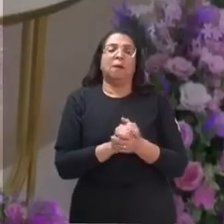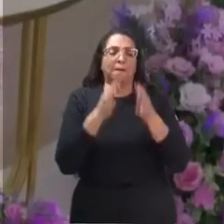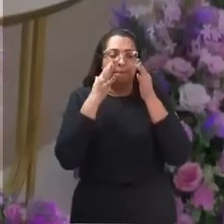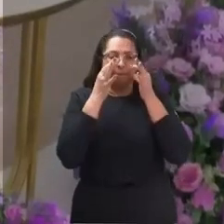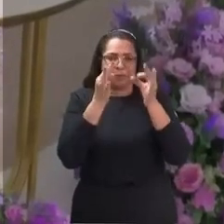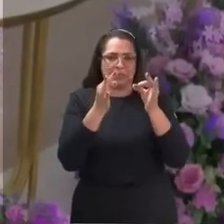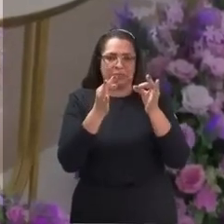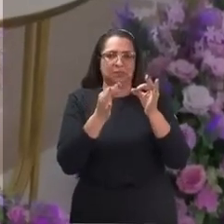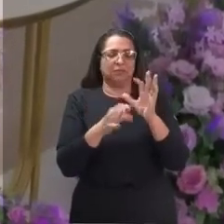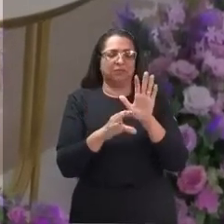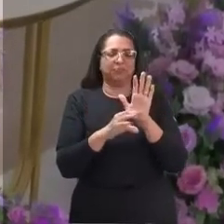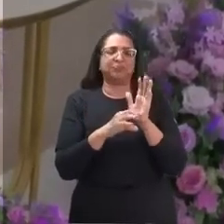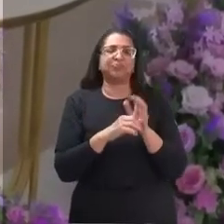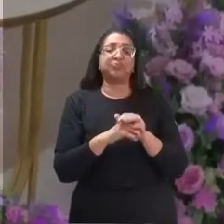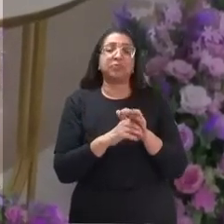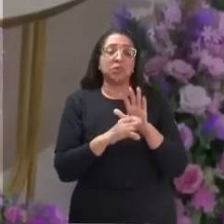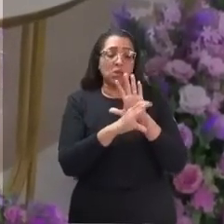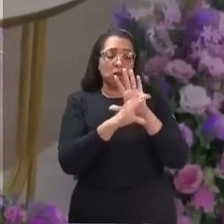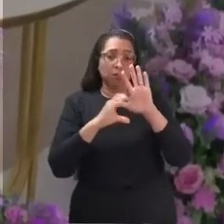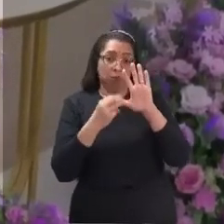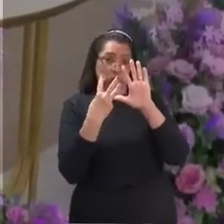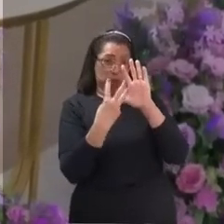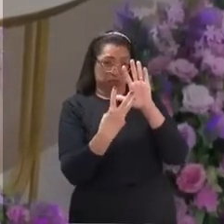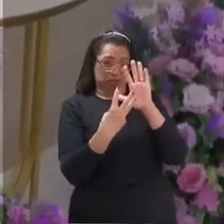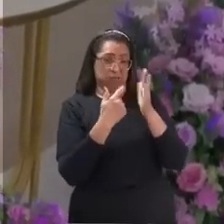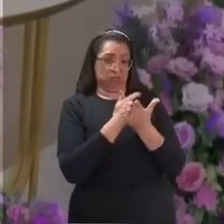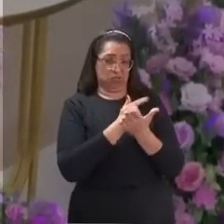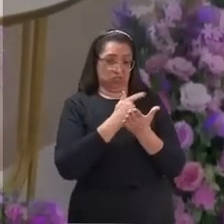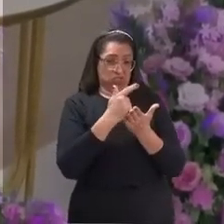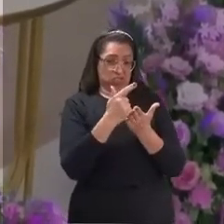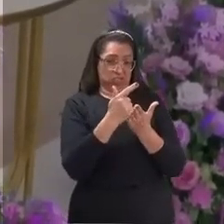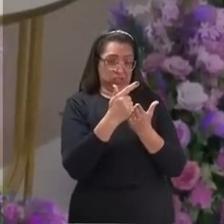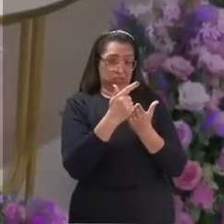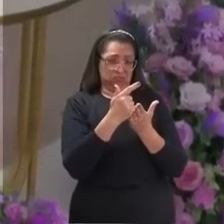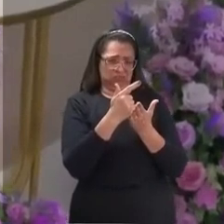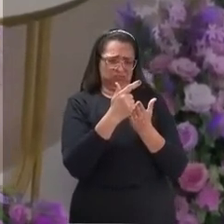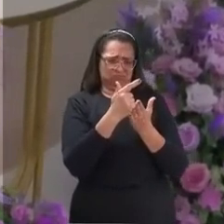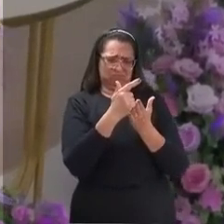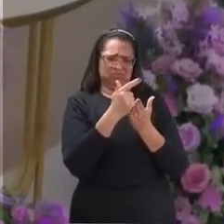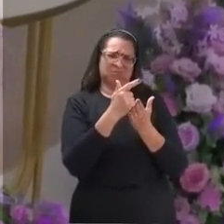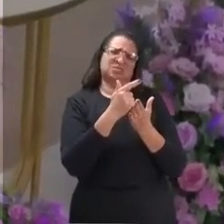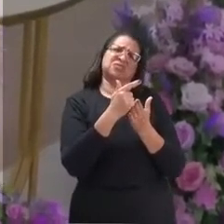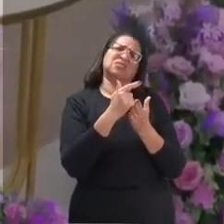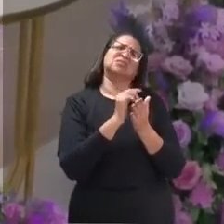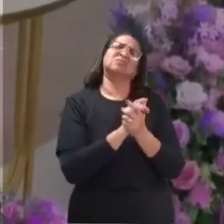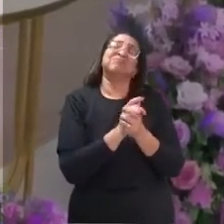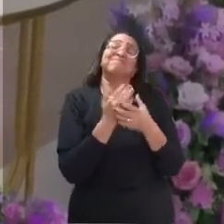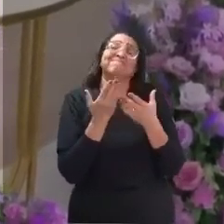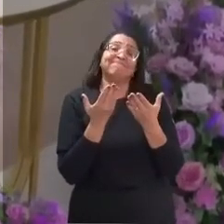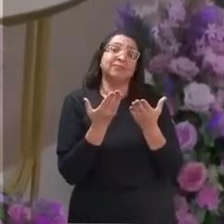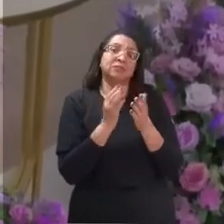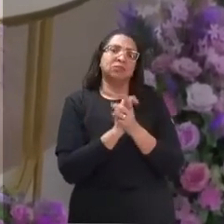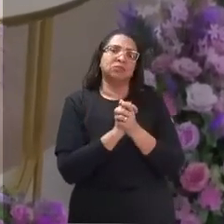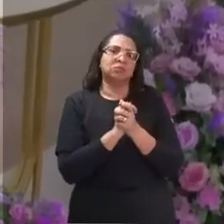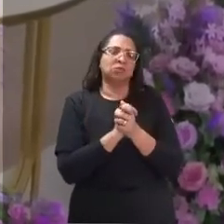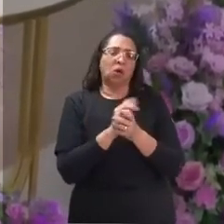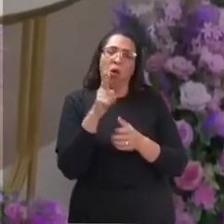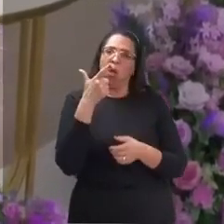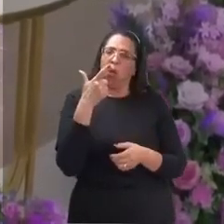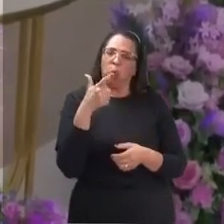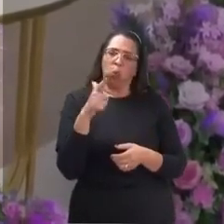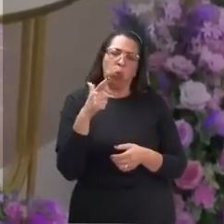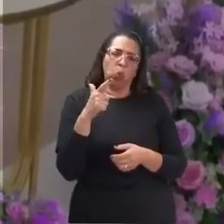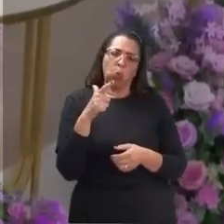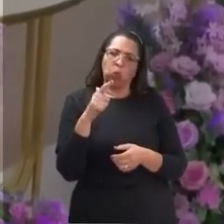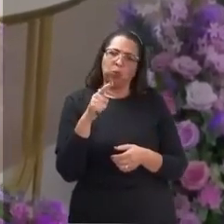do capítulo 3 para frente, você não vai ver destaques que chamem a atenção.